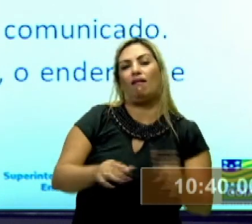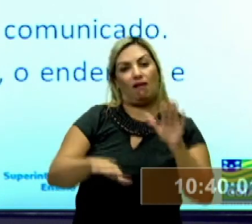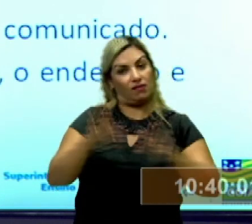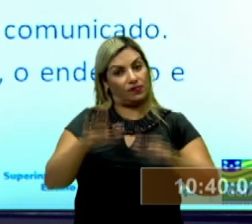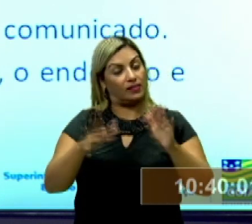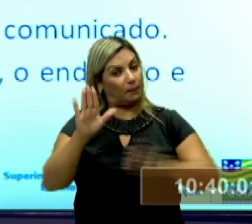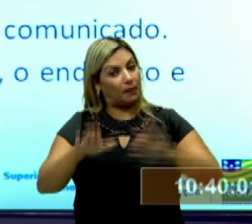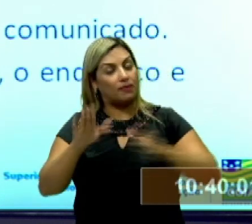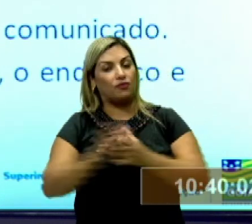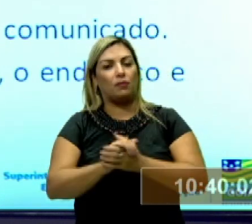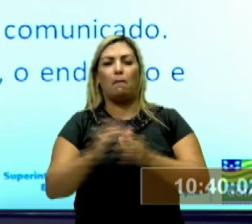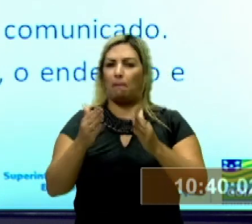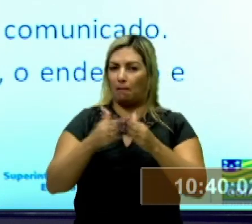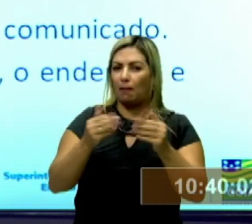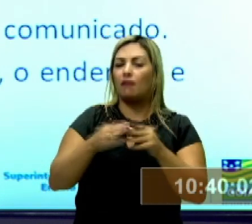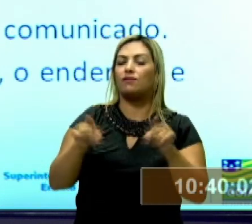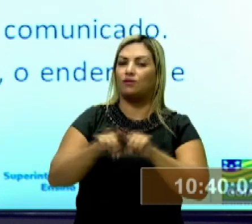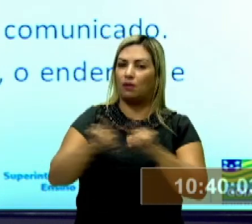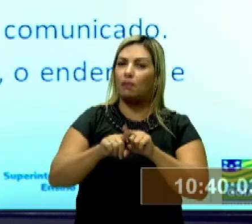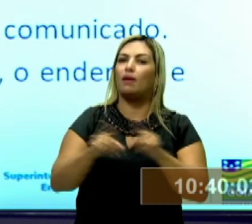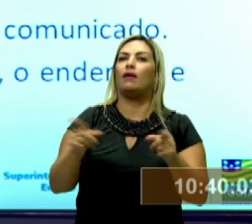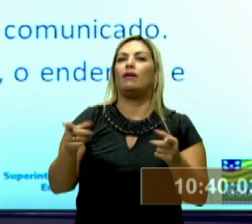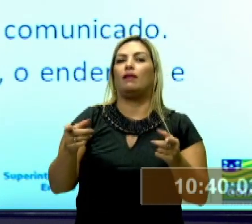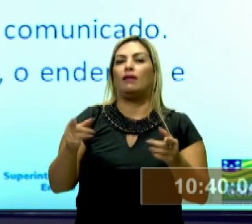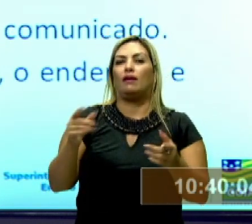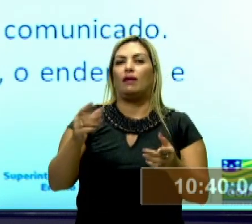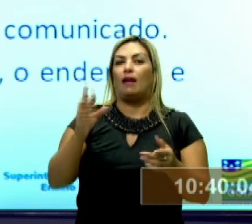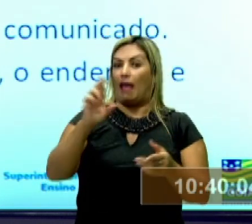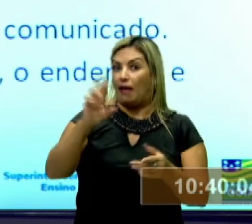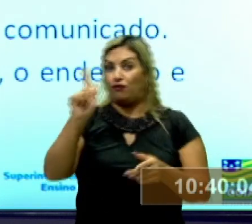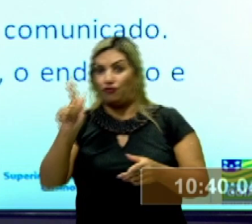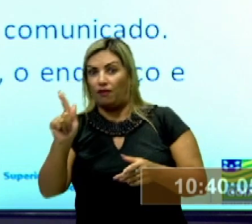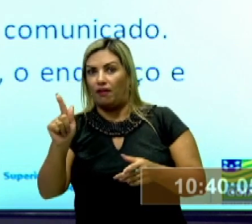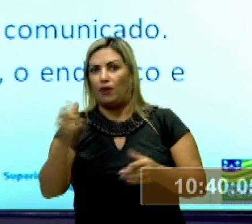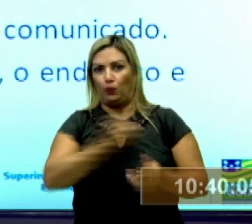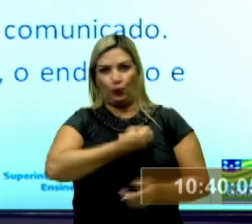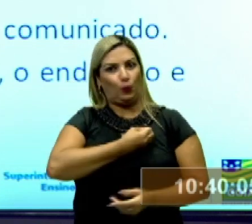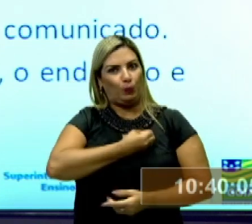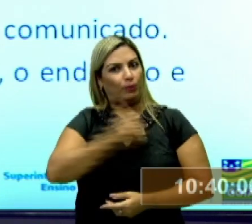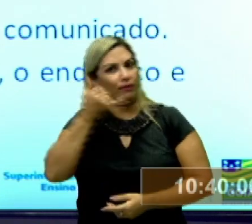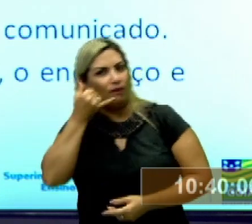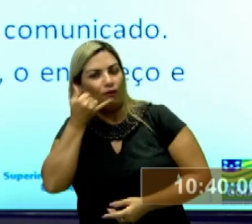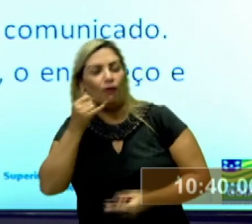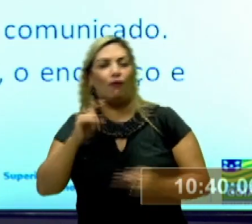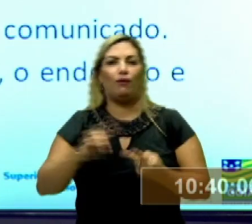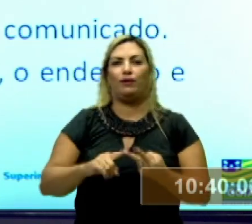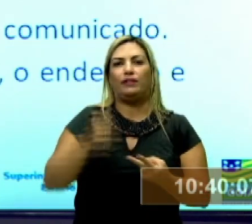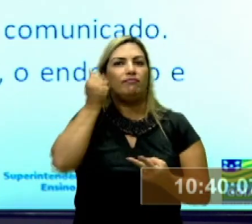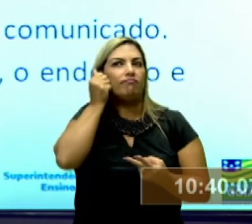e pedem algum tipo de identificação, como o RG, por exemplo, o número de telefone.